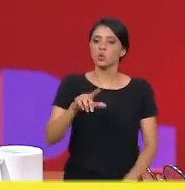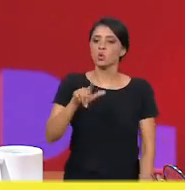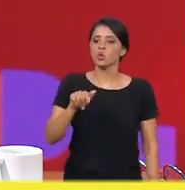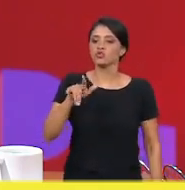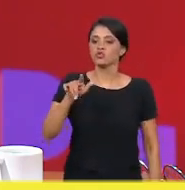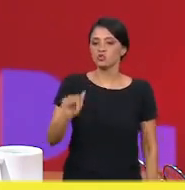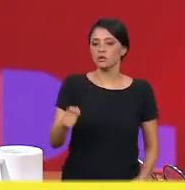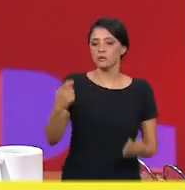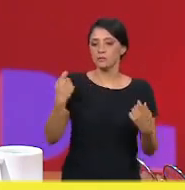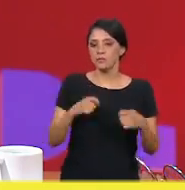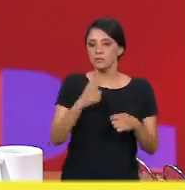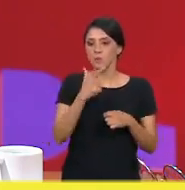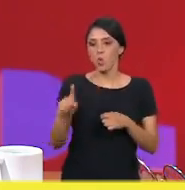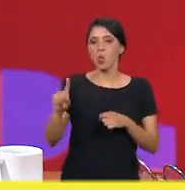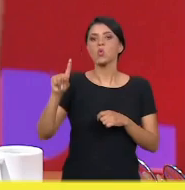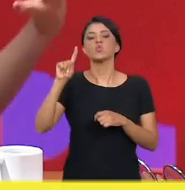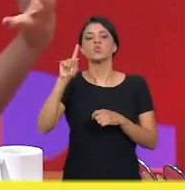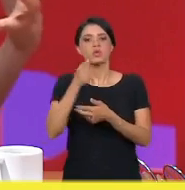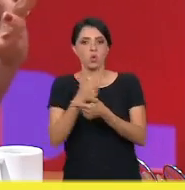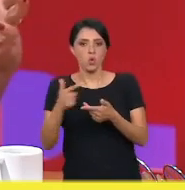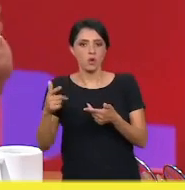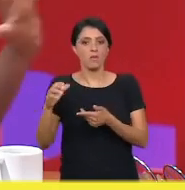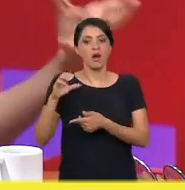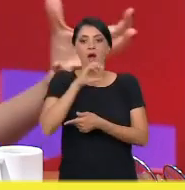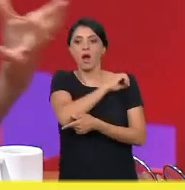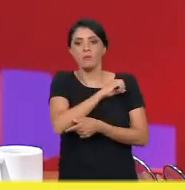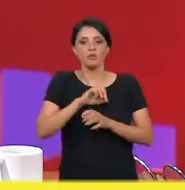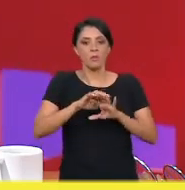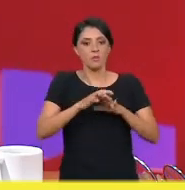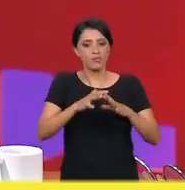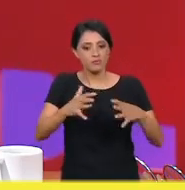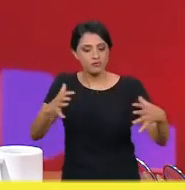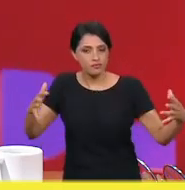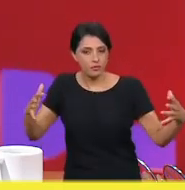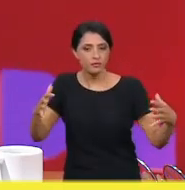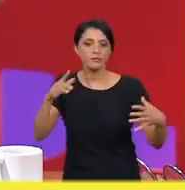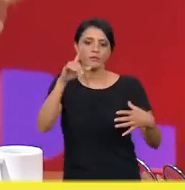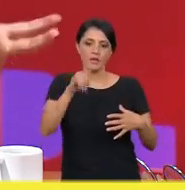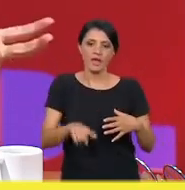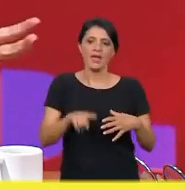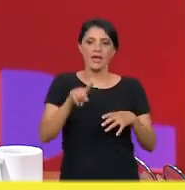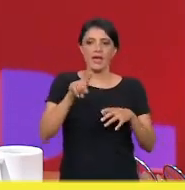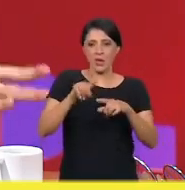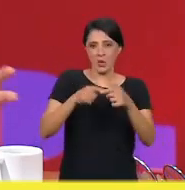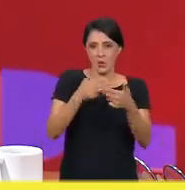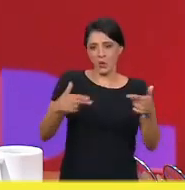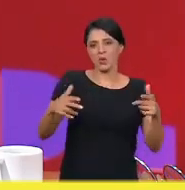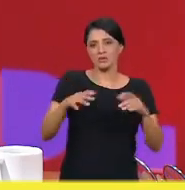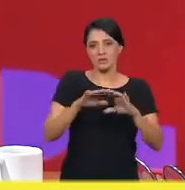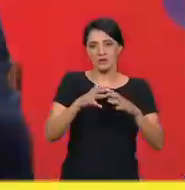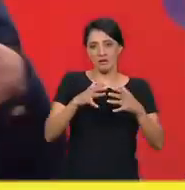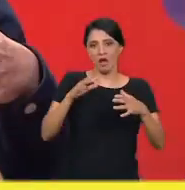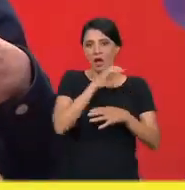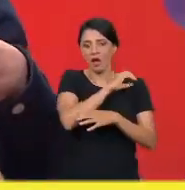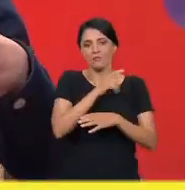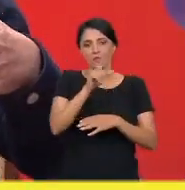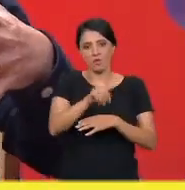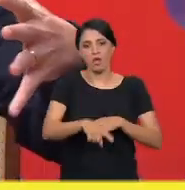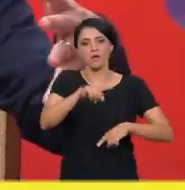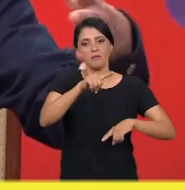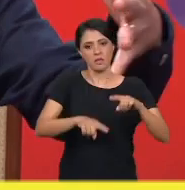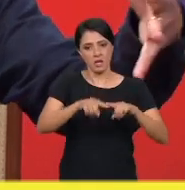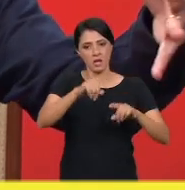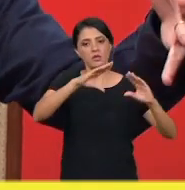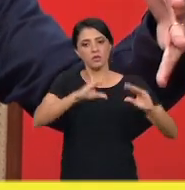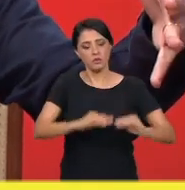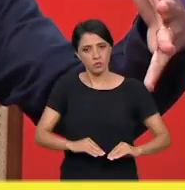precisamos de alguma coisa extra para acelerar essa expansão do universo. A gente chama essa coisa extra de energia escura. Mas seria algo que está